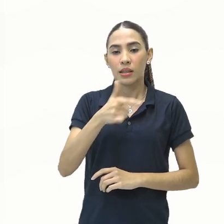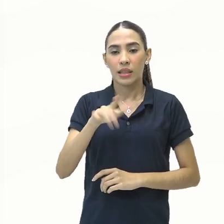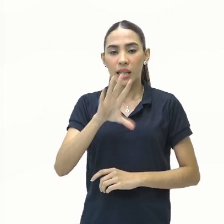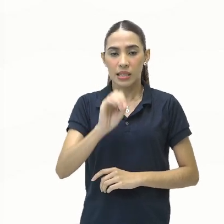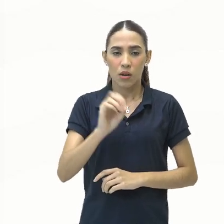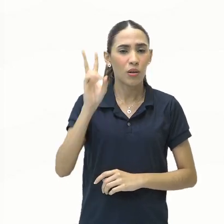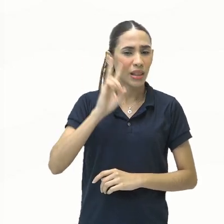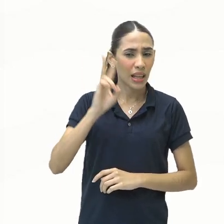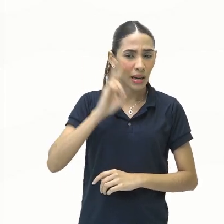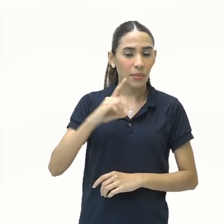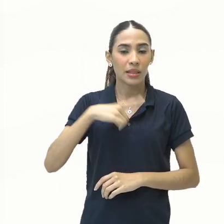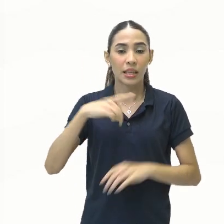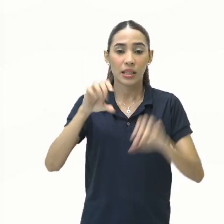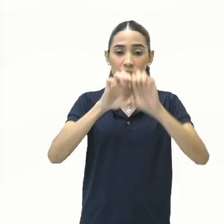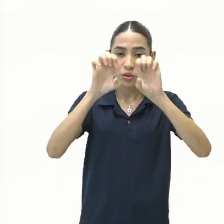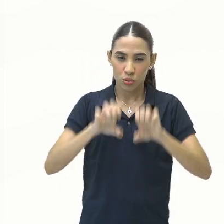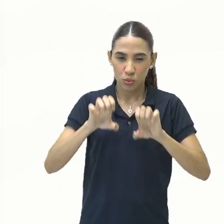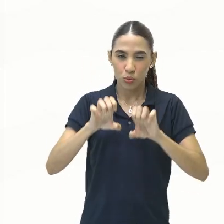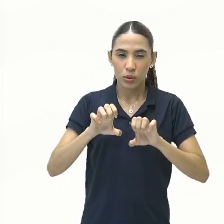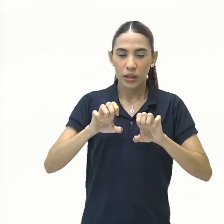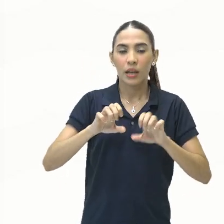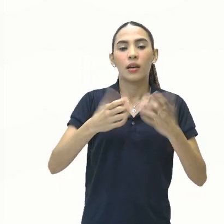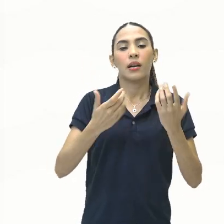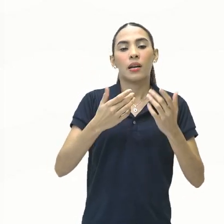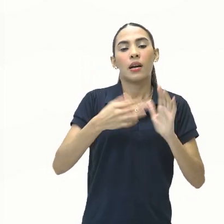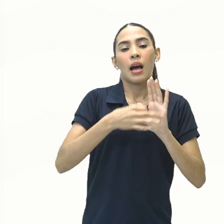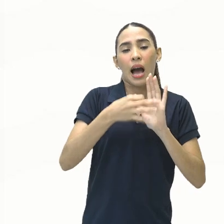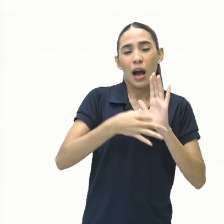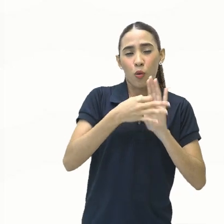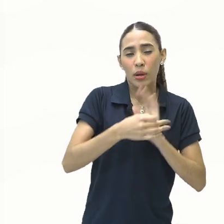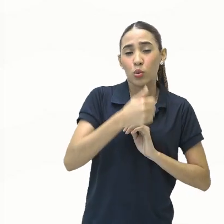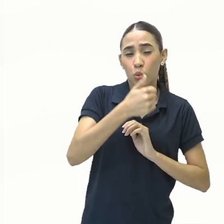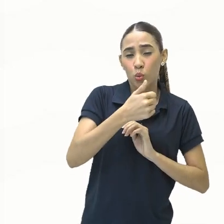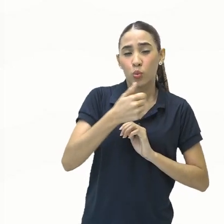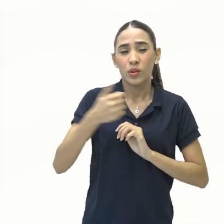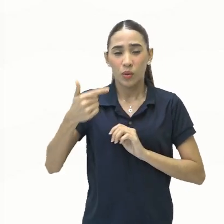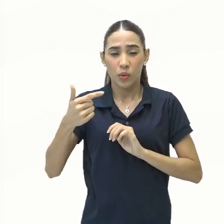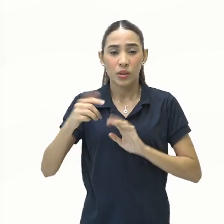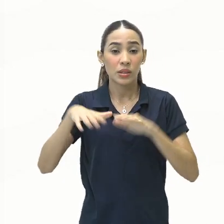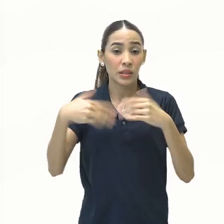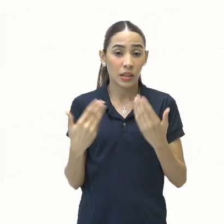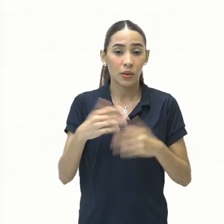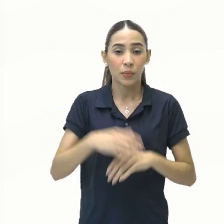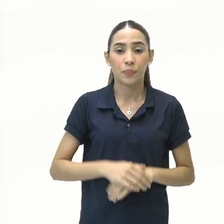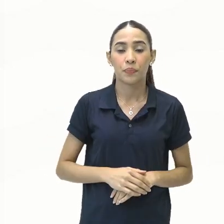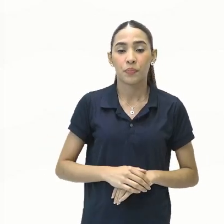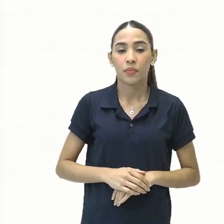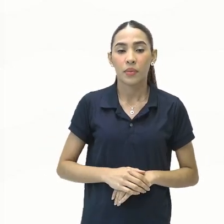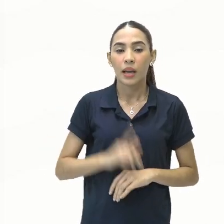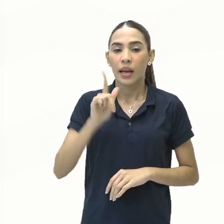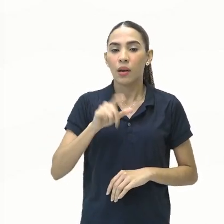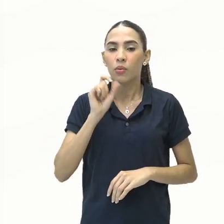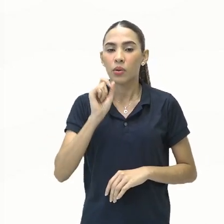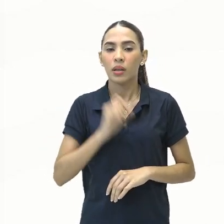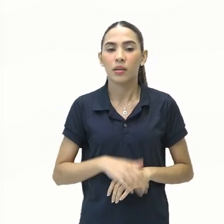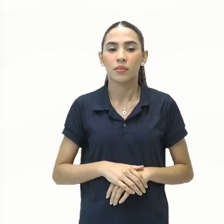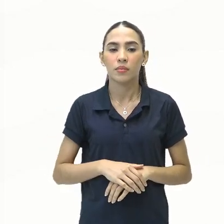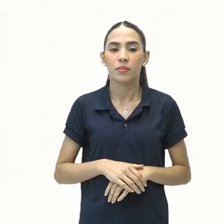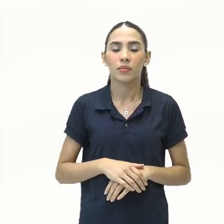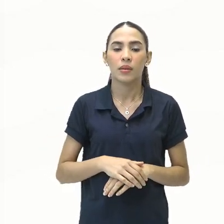estrutura, eu tenho argumento 1 e 2? Os parágrafos intermediários das dissertações escolares são reservados